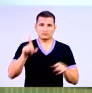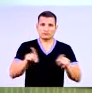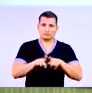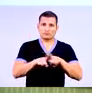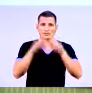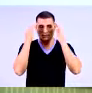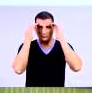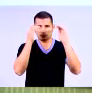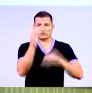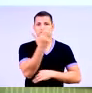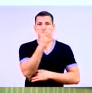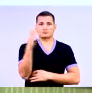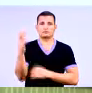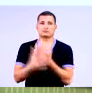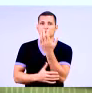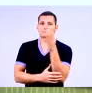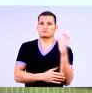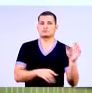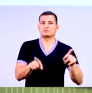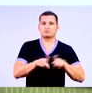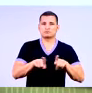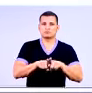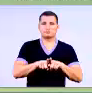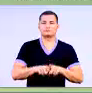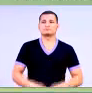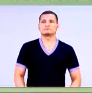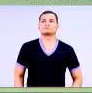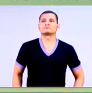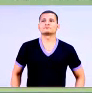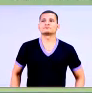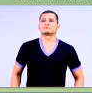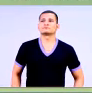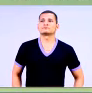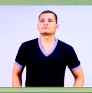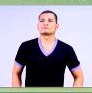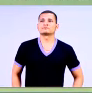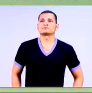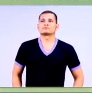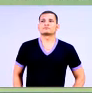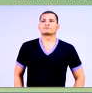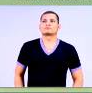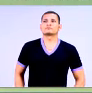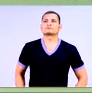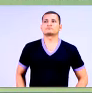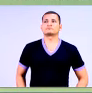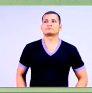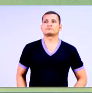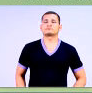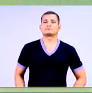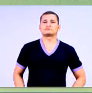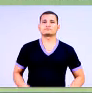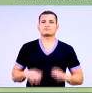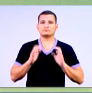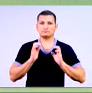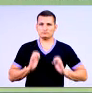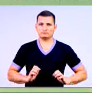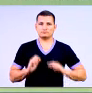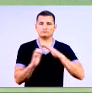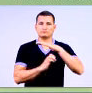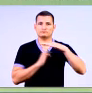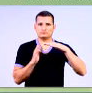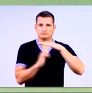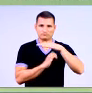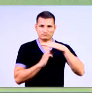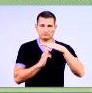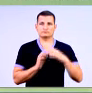a natureza também. E aí nós temos a ética empresarial,